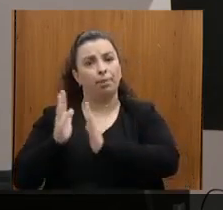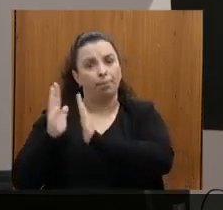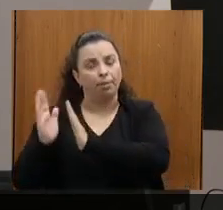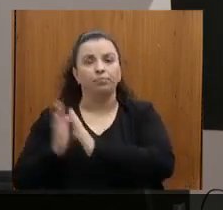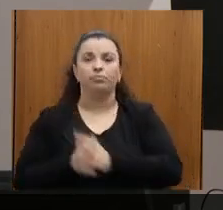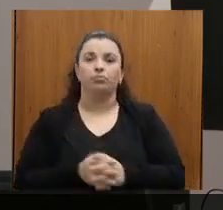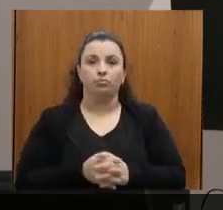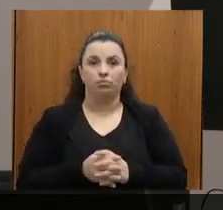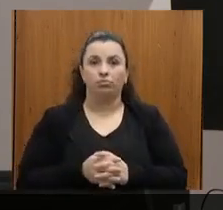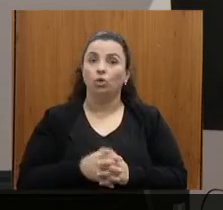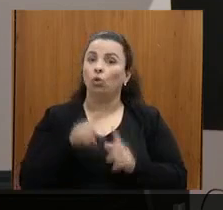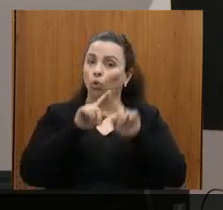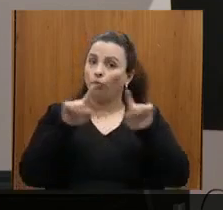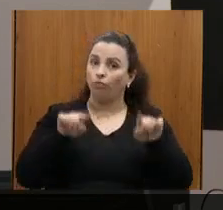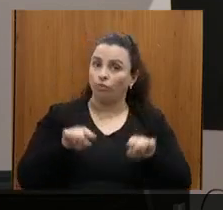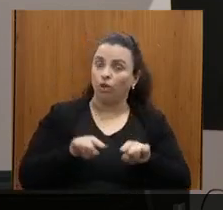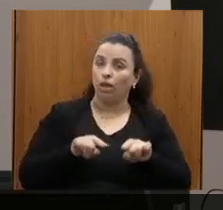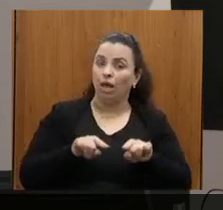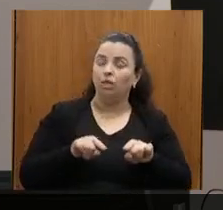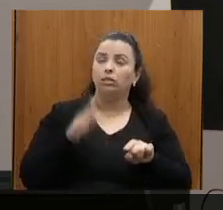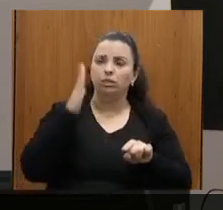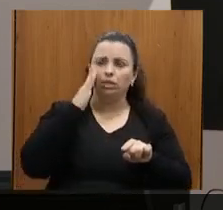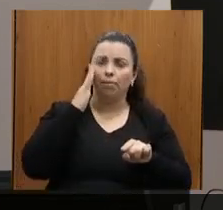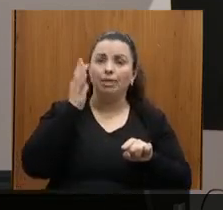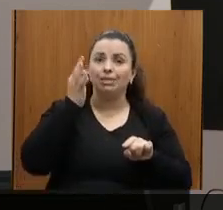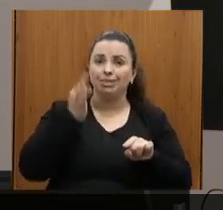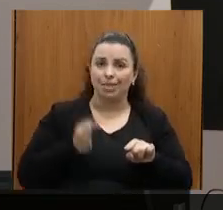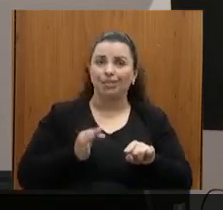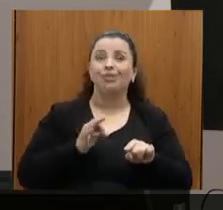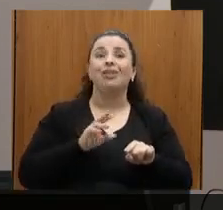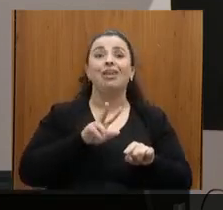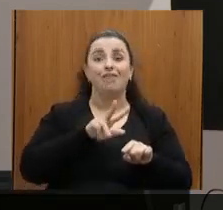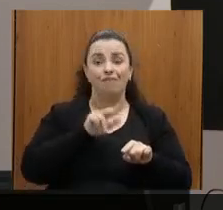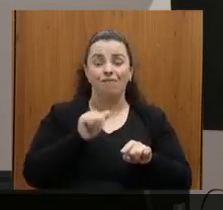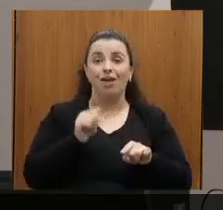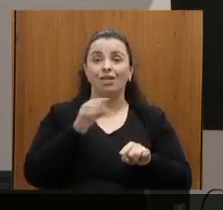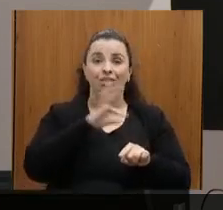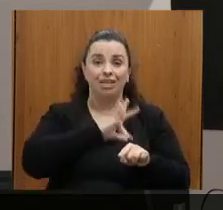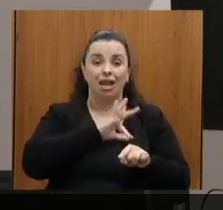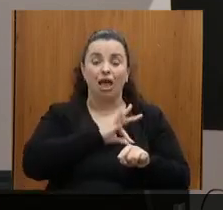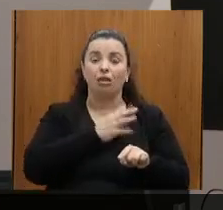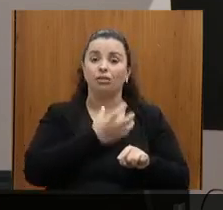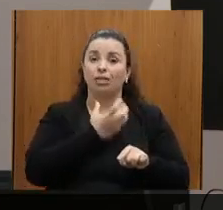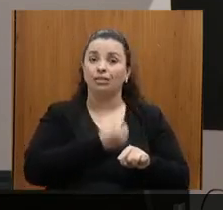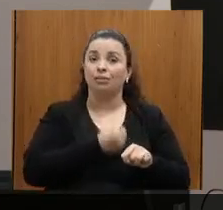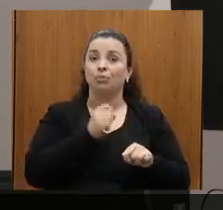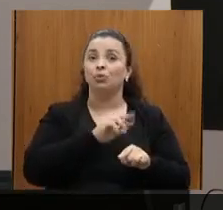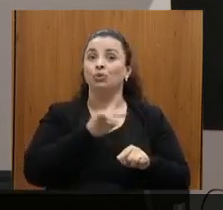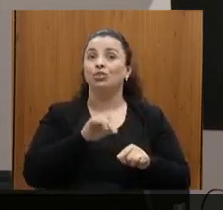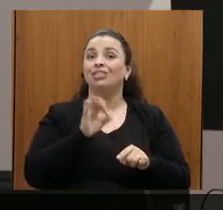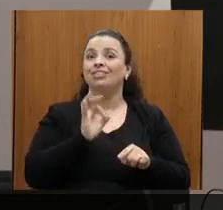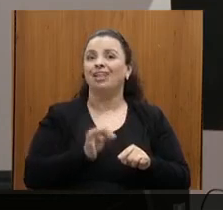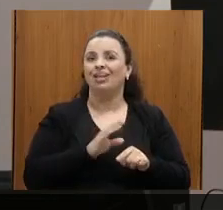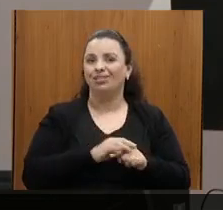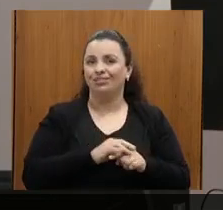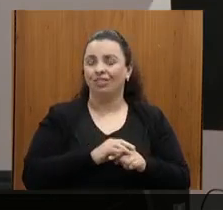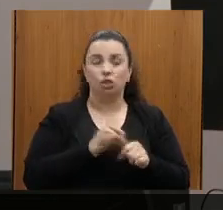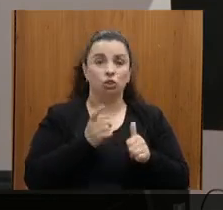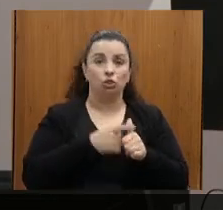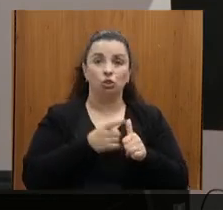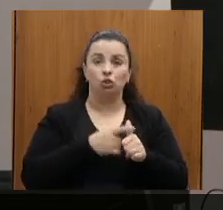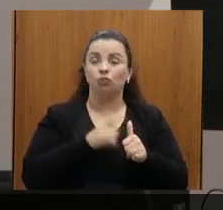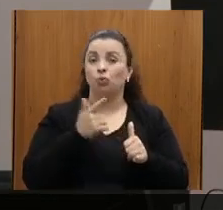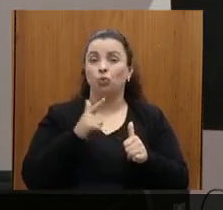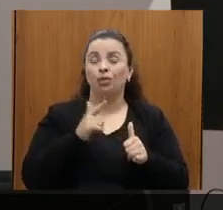ele vai receber o salário no final do mês, que ele não vai ter dívida, porque ele tinha que ir julgando juros sobre